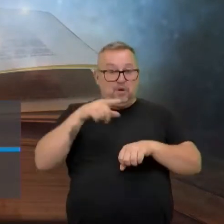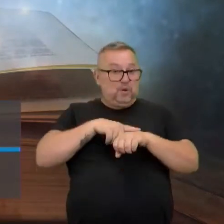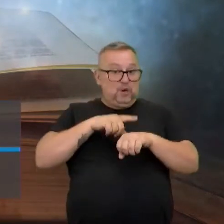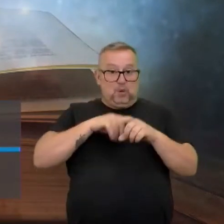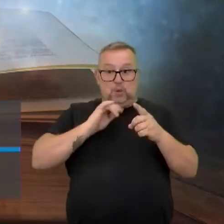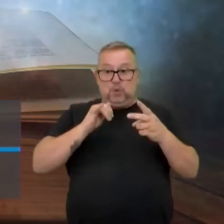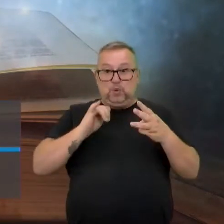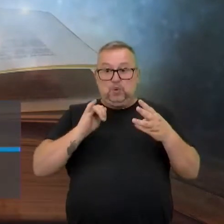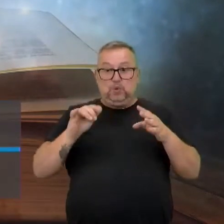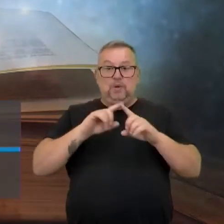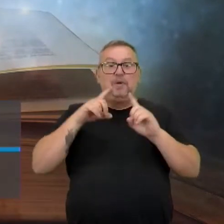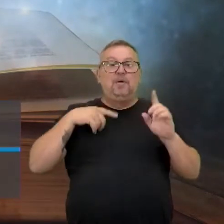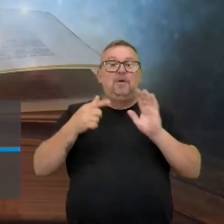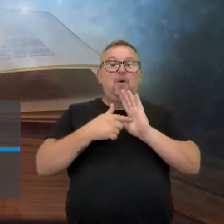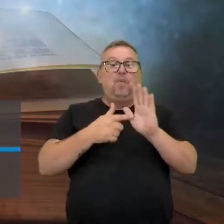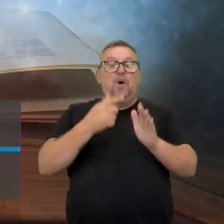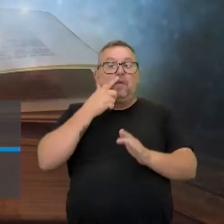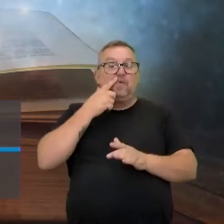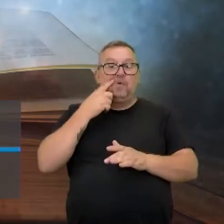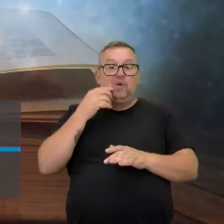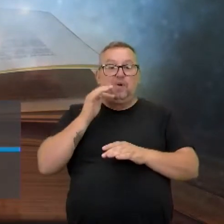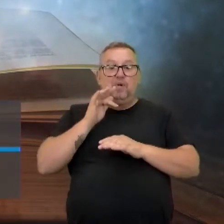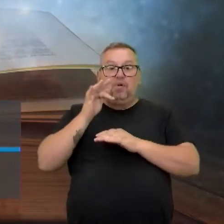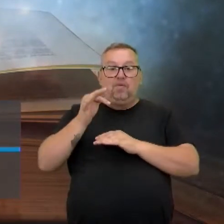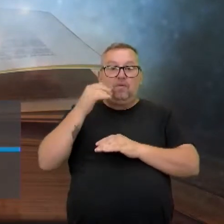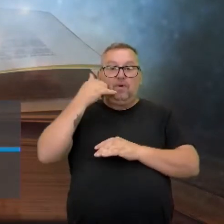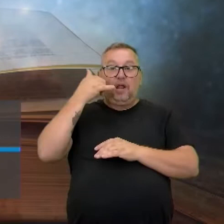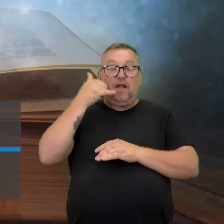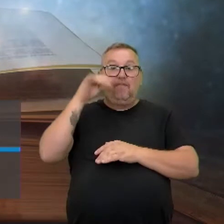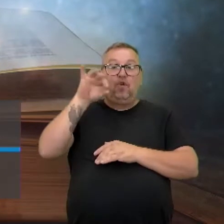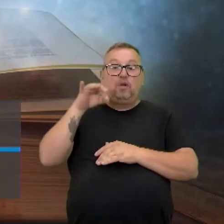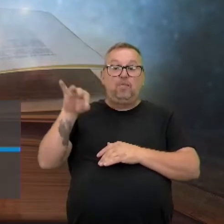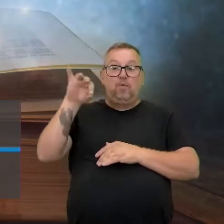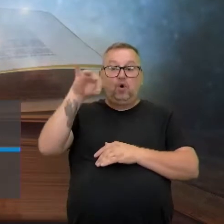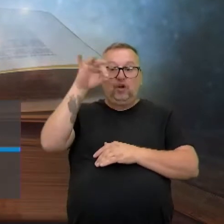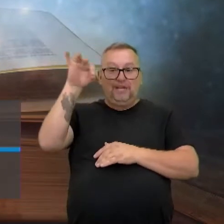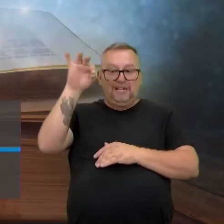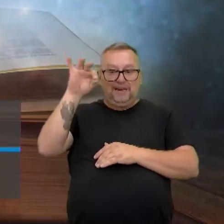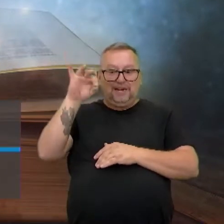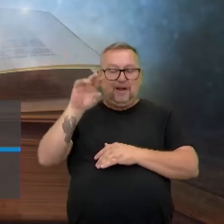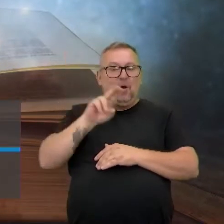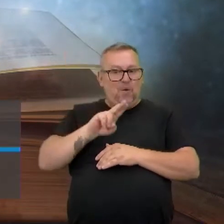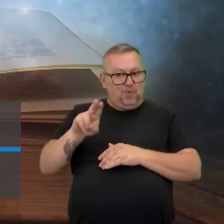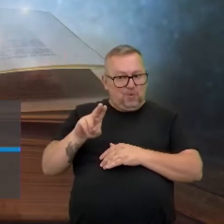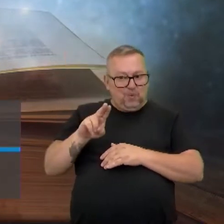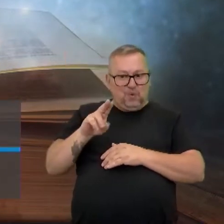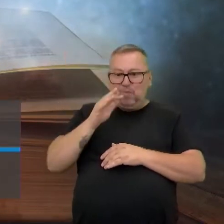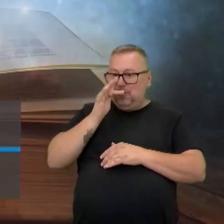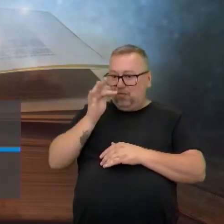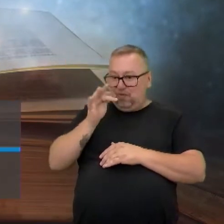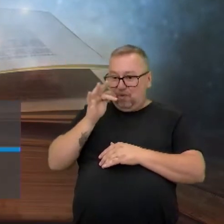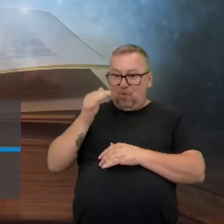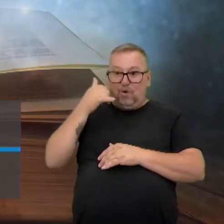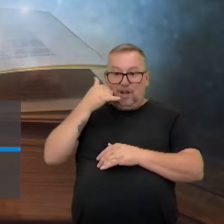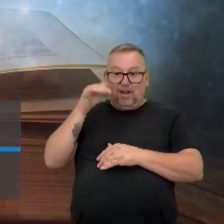história, mas eu indico o Flor, Telefone Moça, de Carlos Drummond de Andrade. Aqui tem Machado de Assis, aqui tem a Luísa Azevedo, que eu vou usar